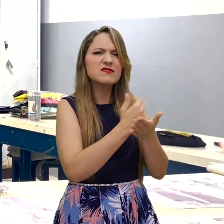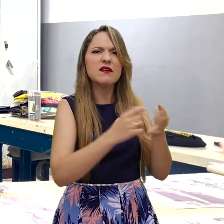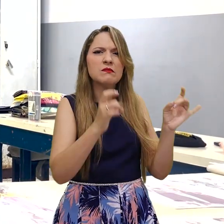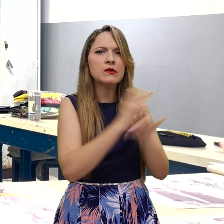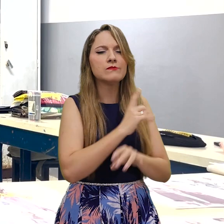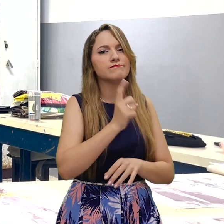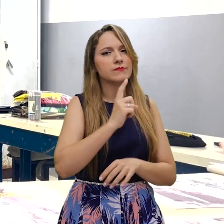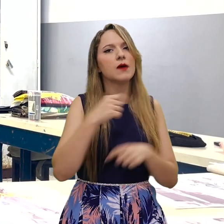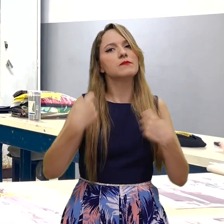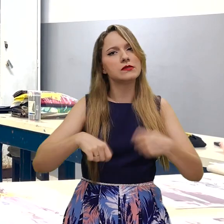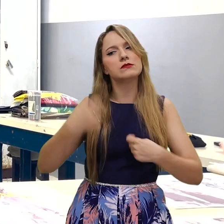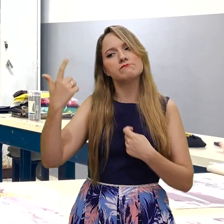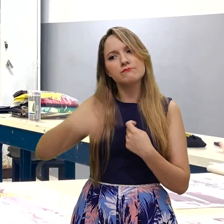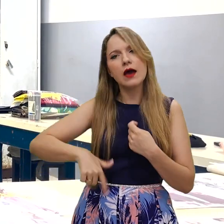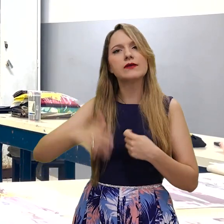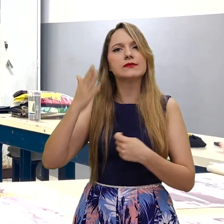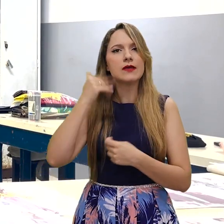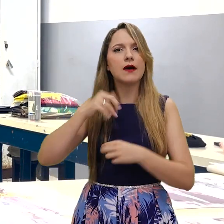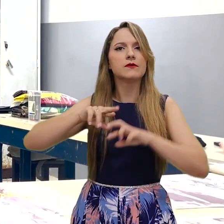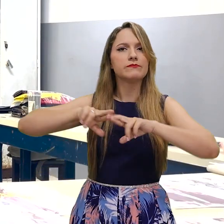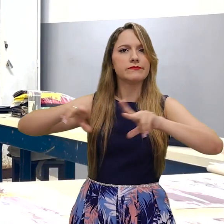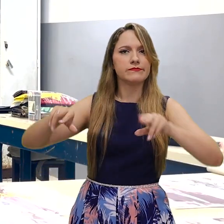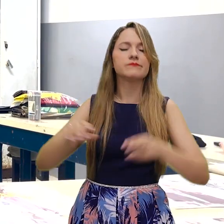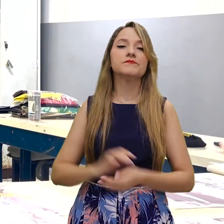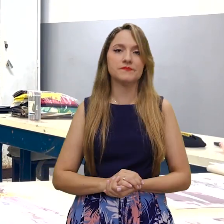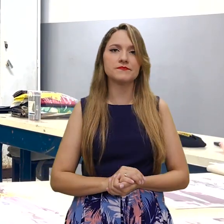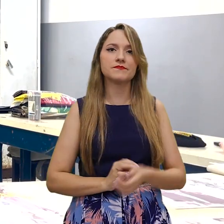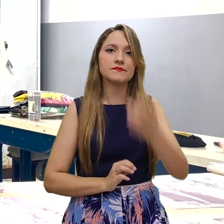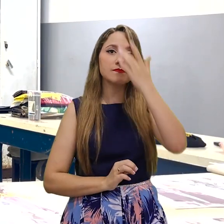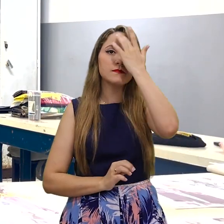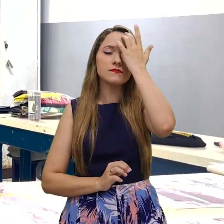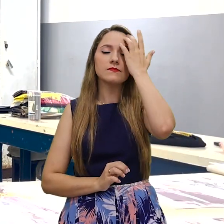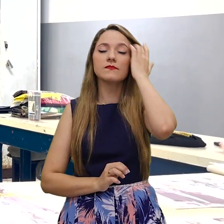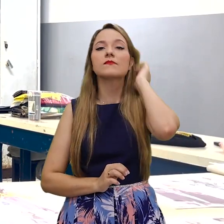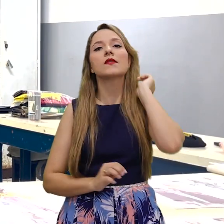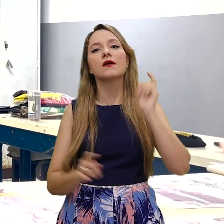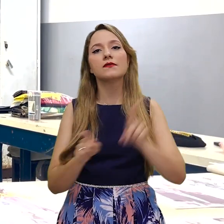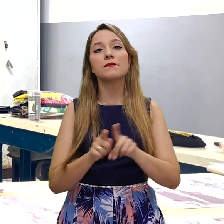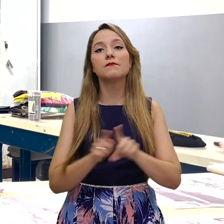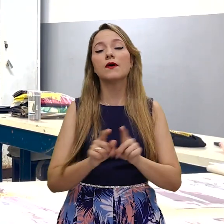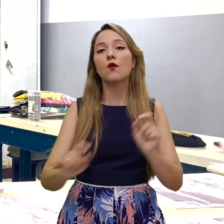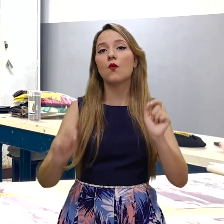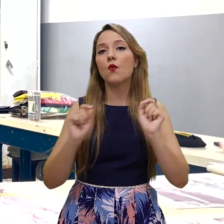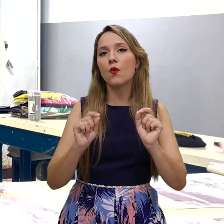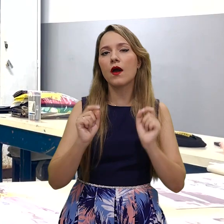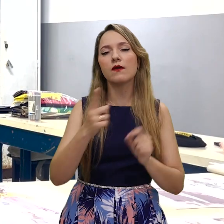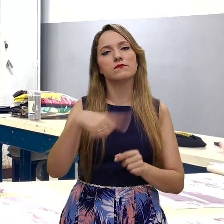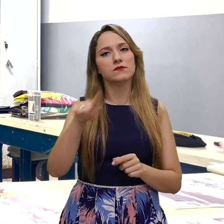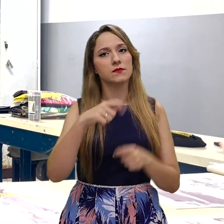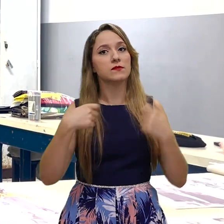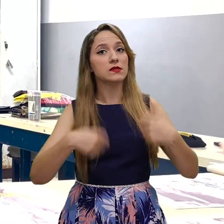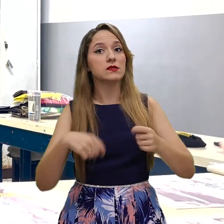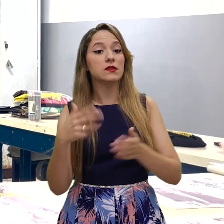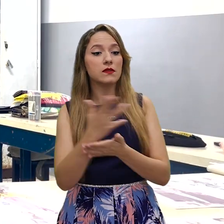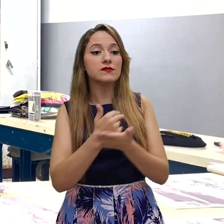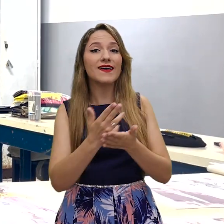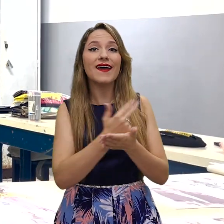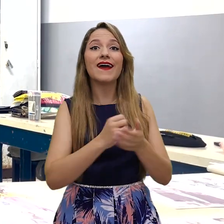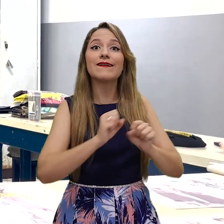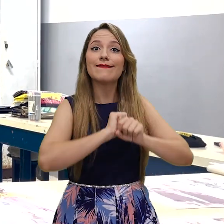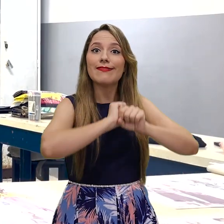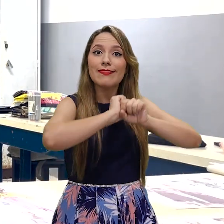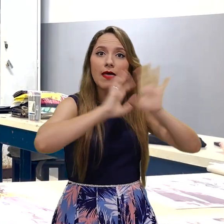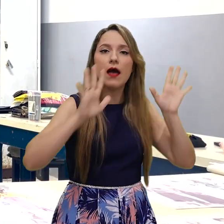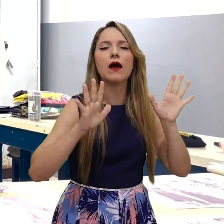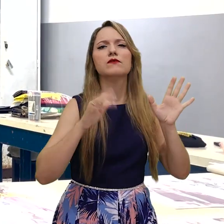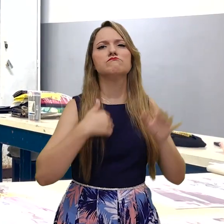bem. E eu até diria o seguinte, é preferível você saber desenhar com clareza do que saber fazer um